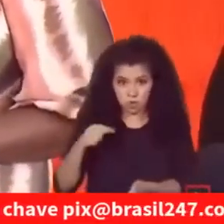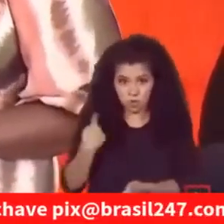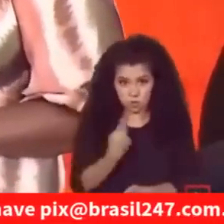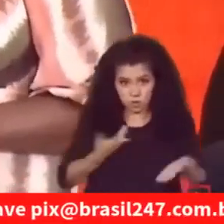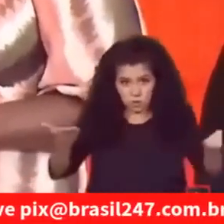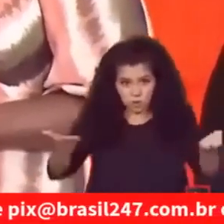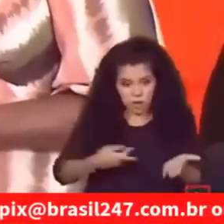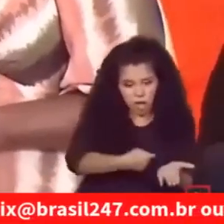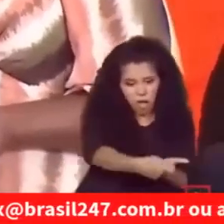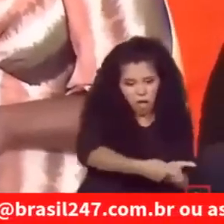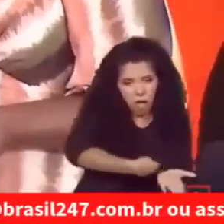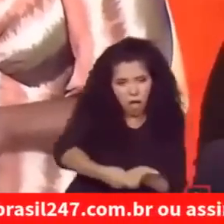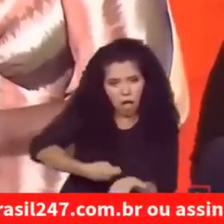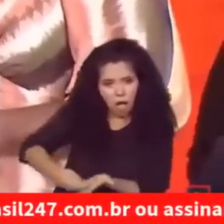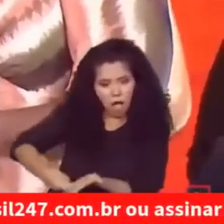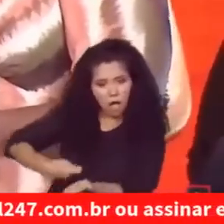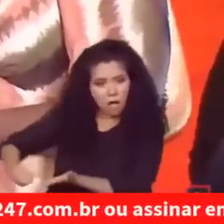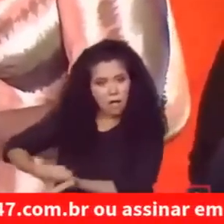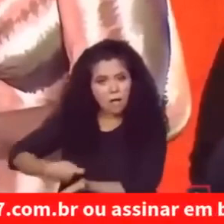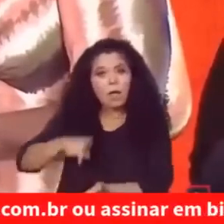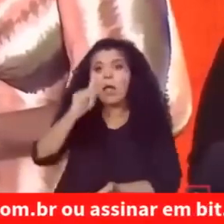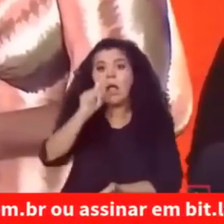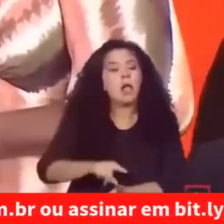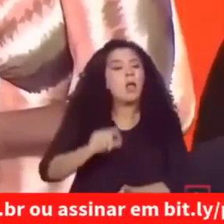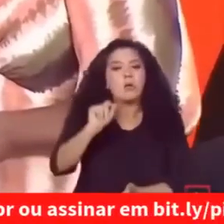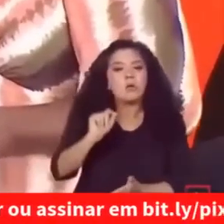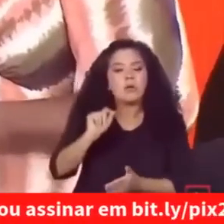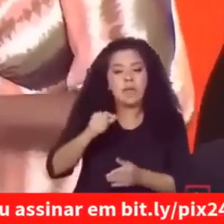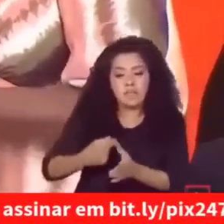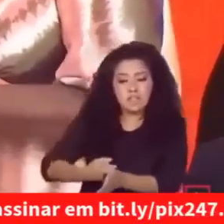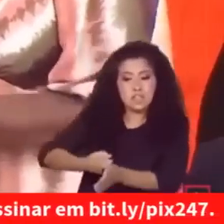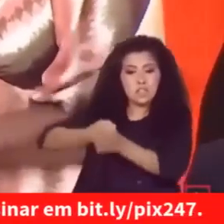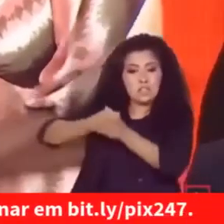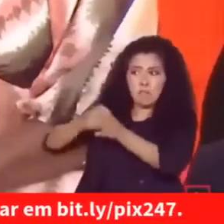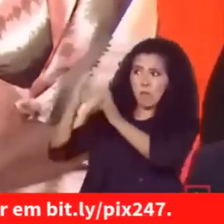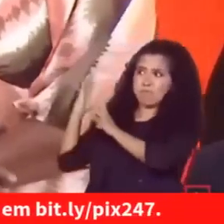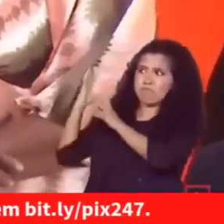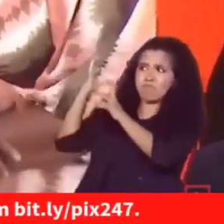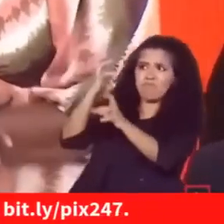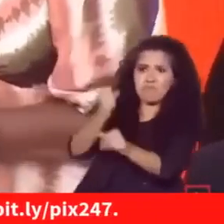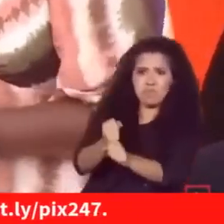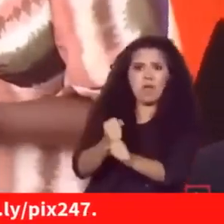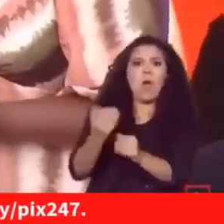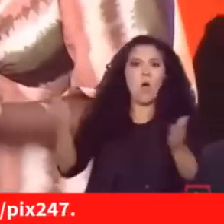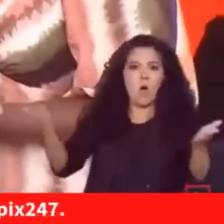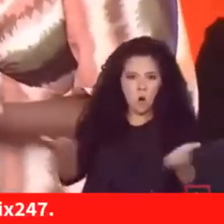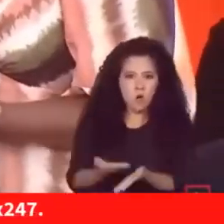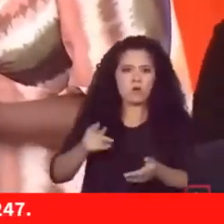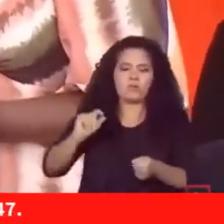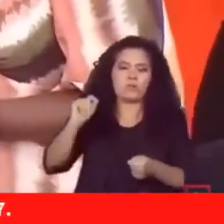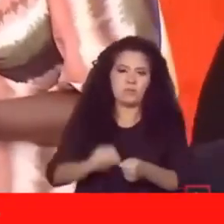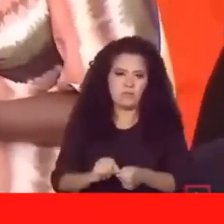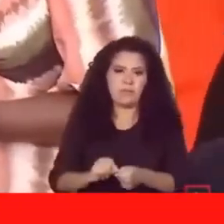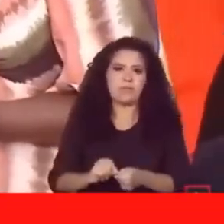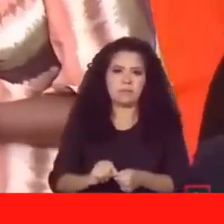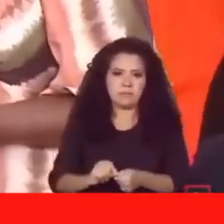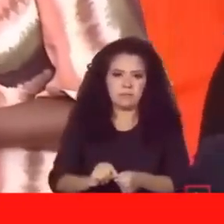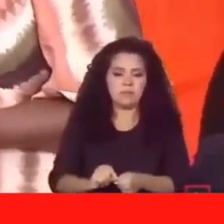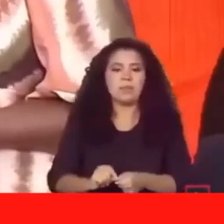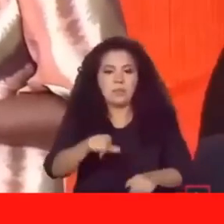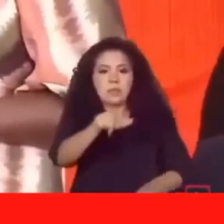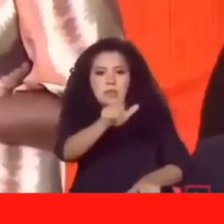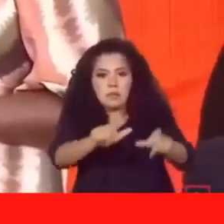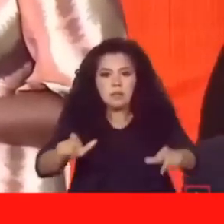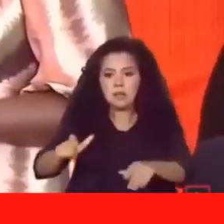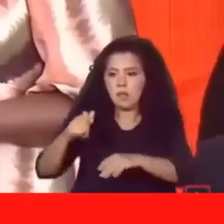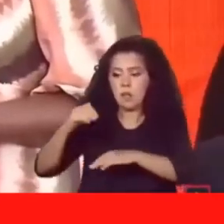hoje é o pagamento de uma dívida histórica que a supremacia